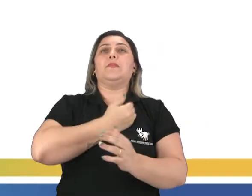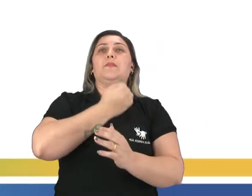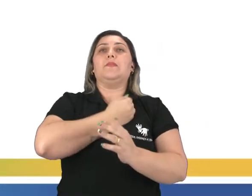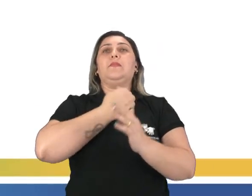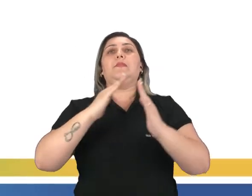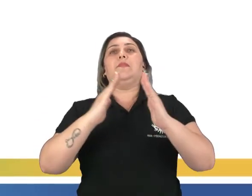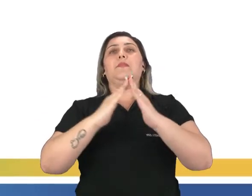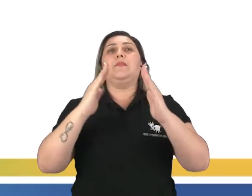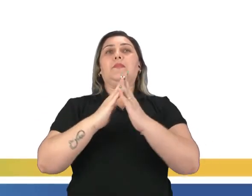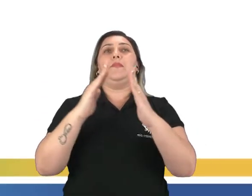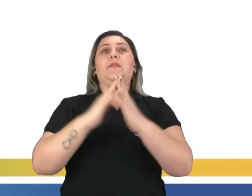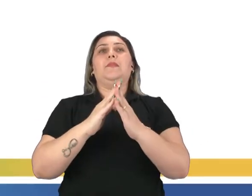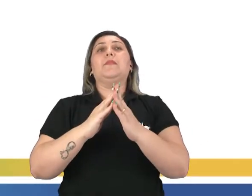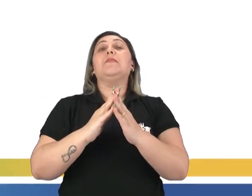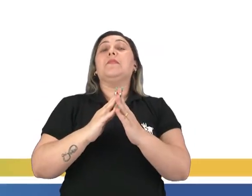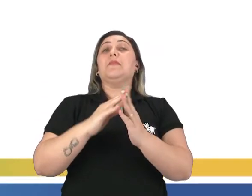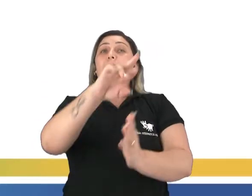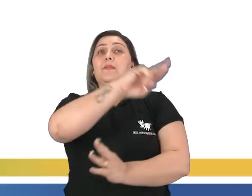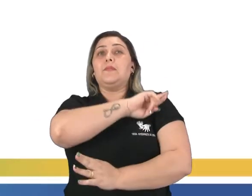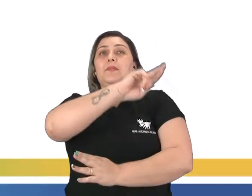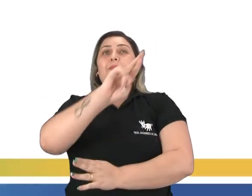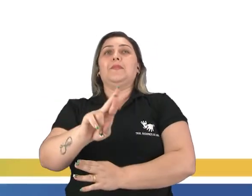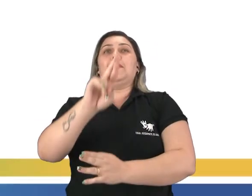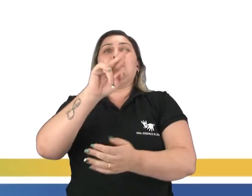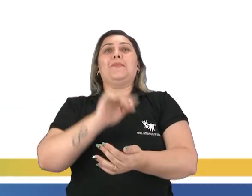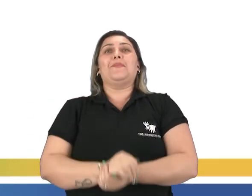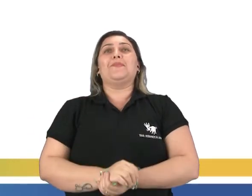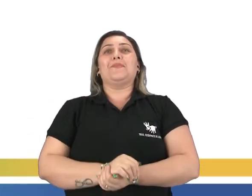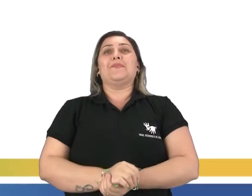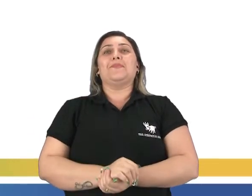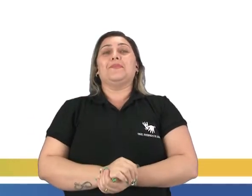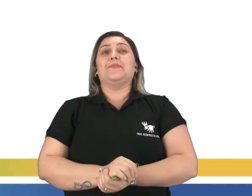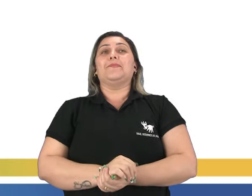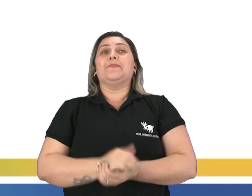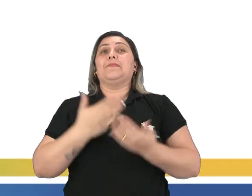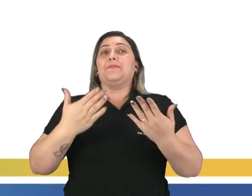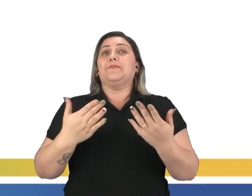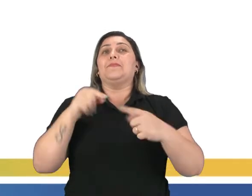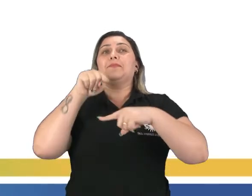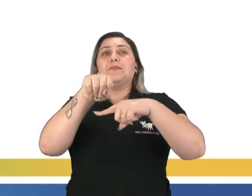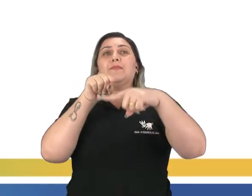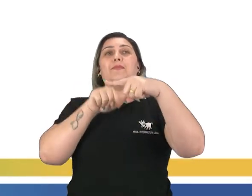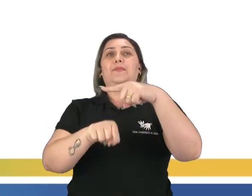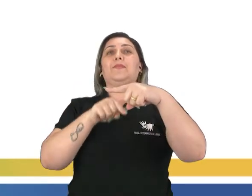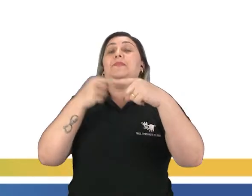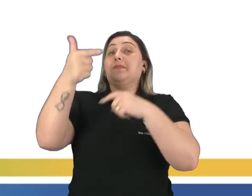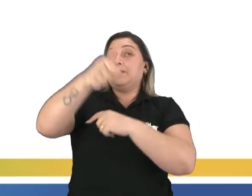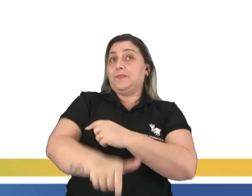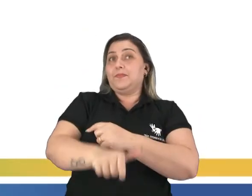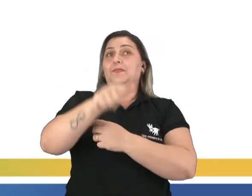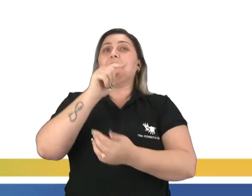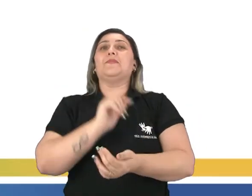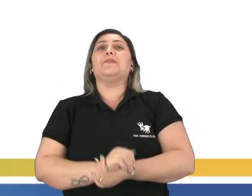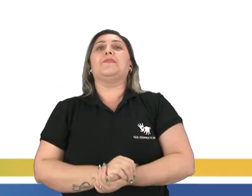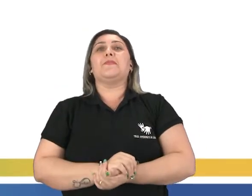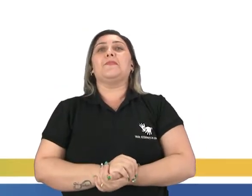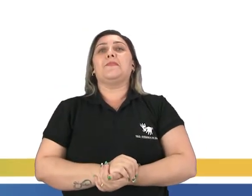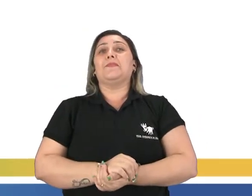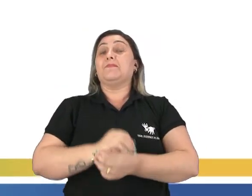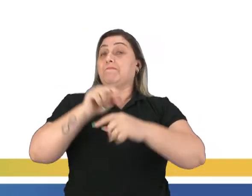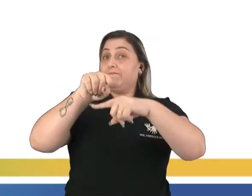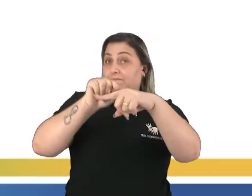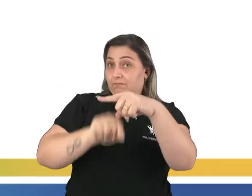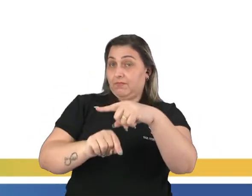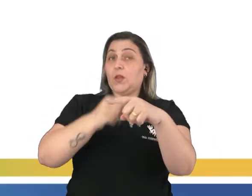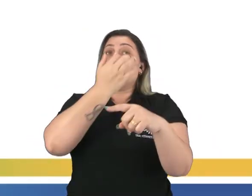possíveis. E podemos representar, então, essa chance de ocorrer o evento A por a seguinte divisão. Novamente, P de A, ou seja, essa